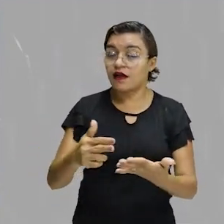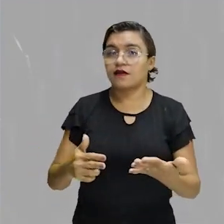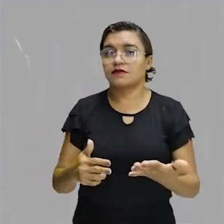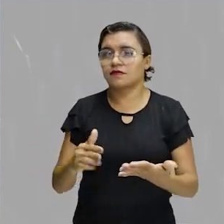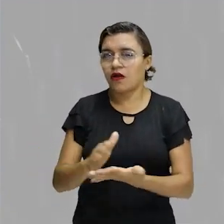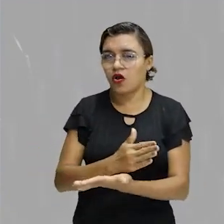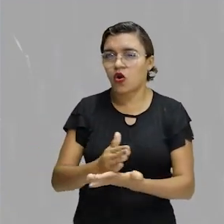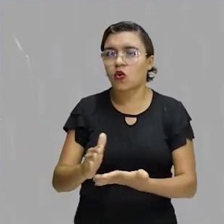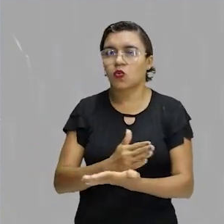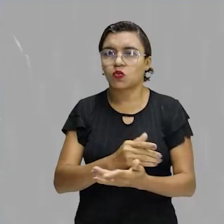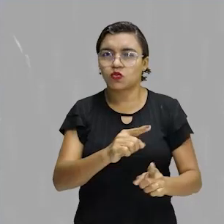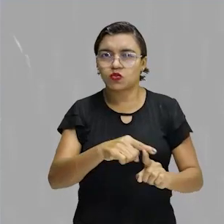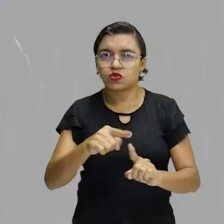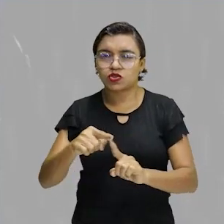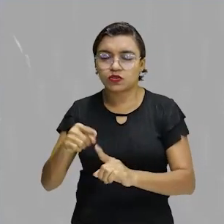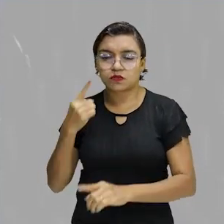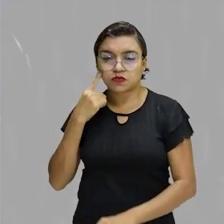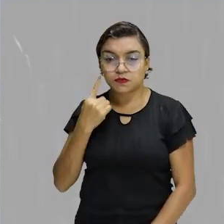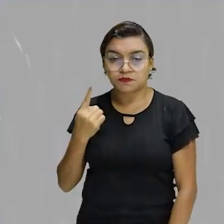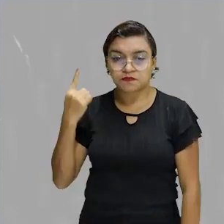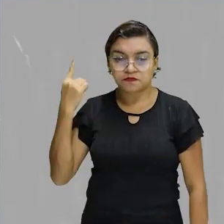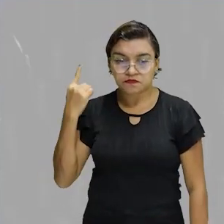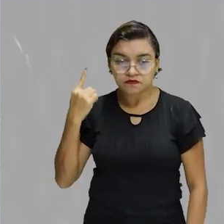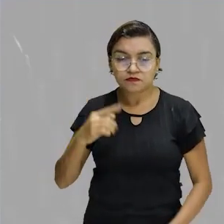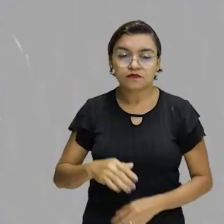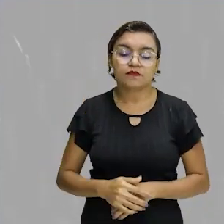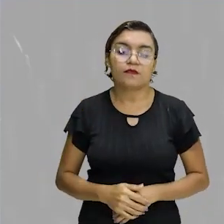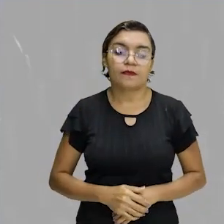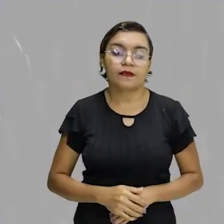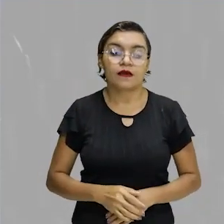algumas categorias. O texto descritivo,